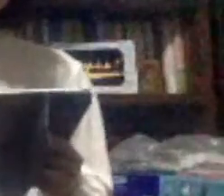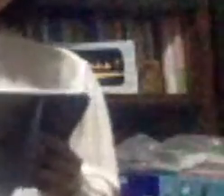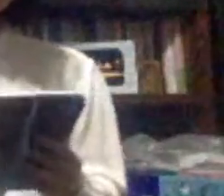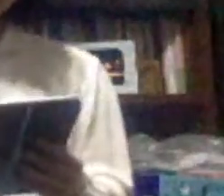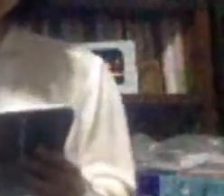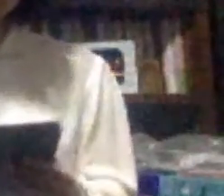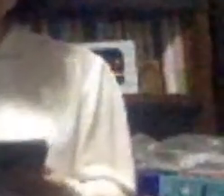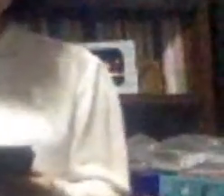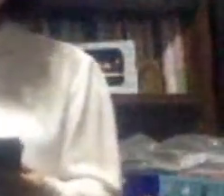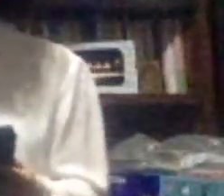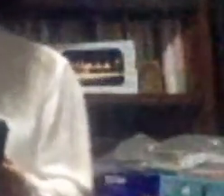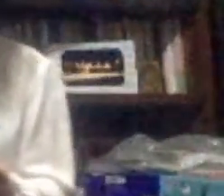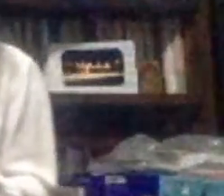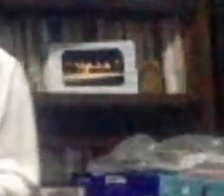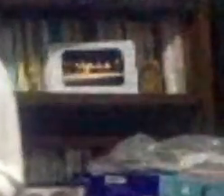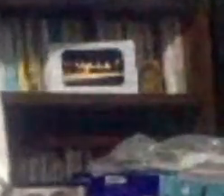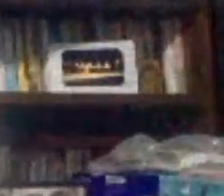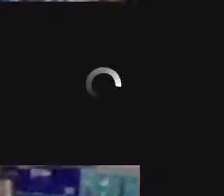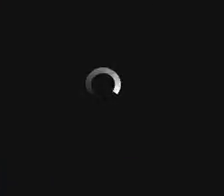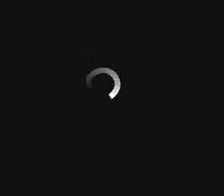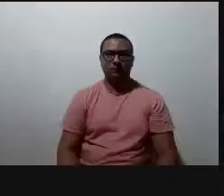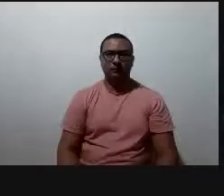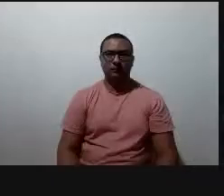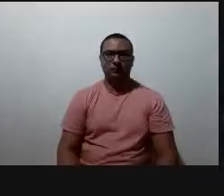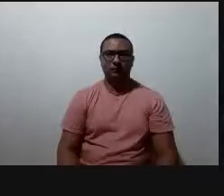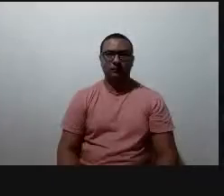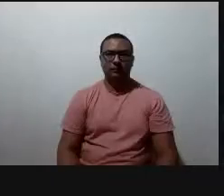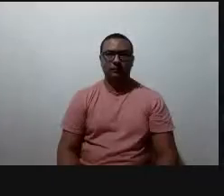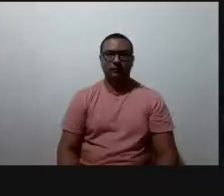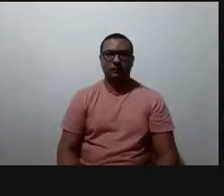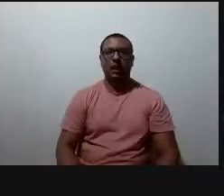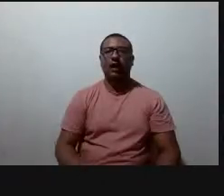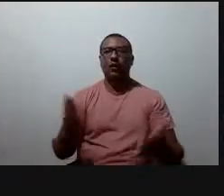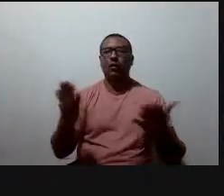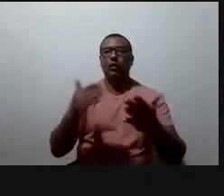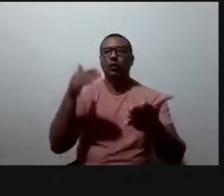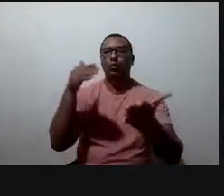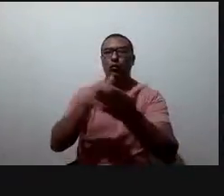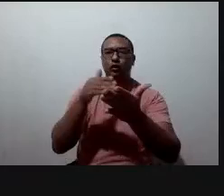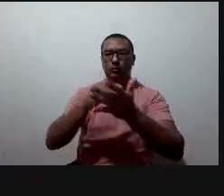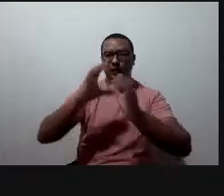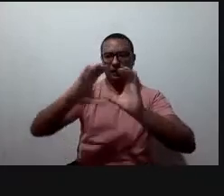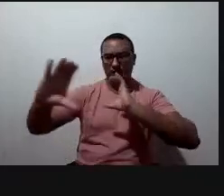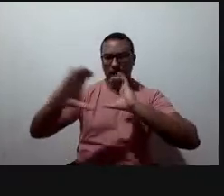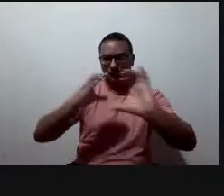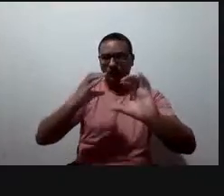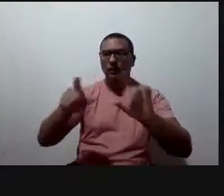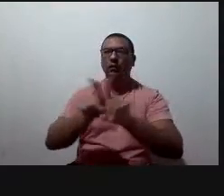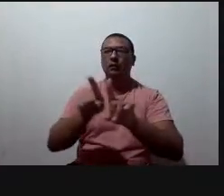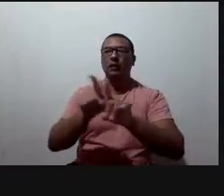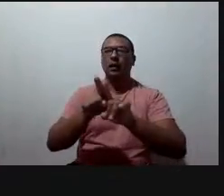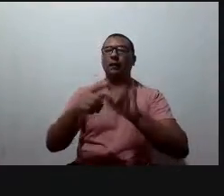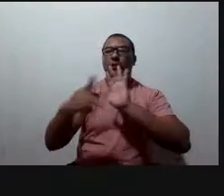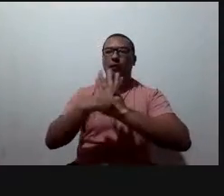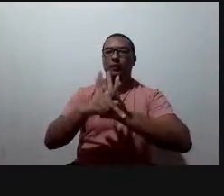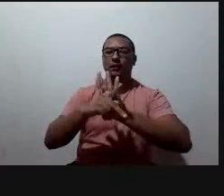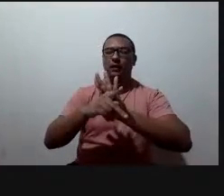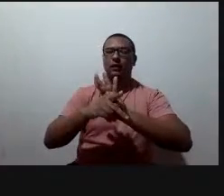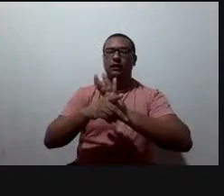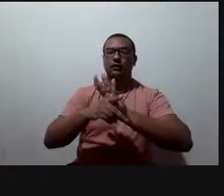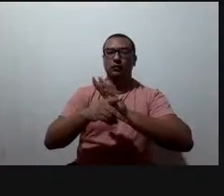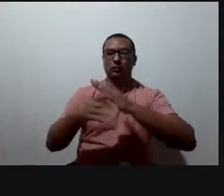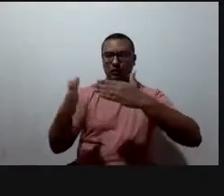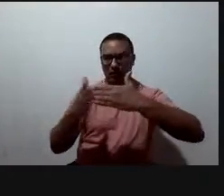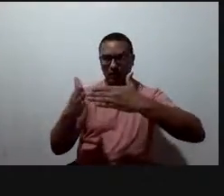já. E a gente encerra uma canção que é das mais conhecidas aí do repertório modernista, que é